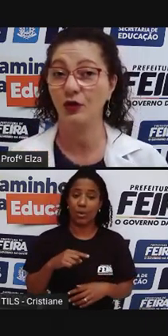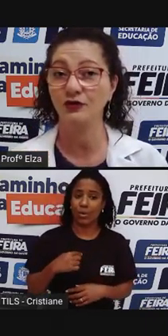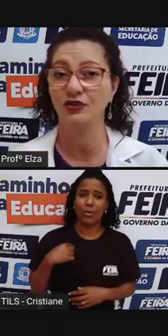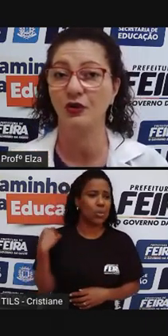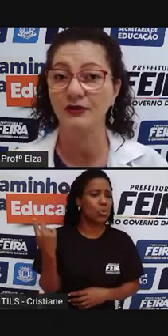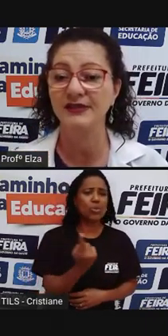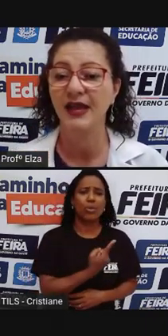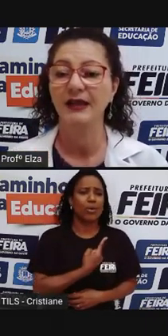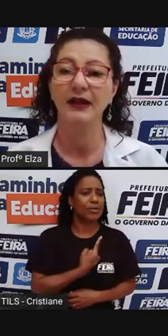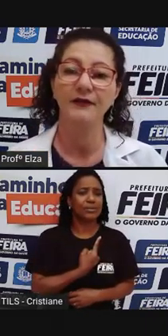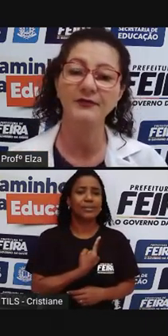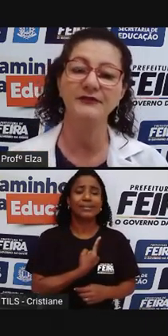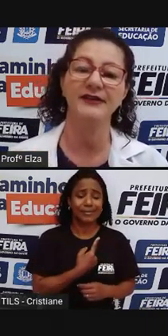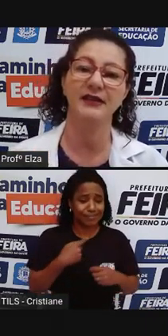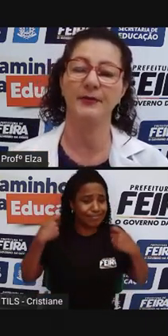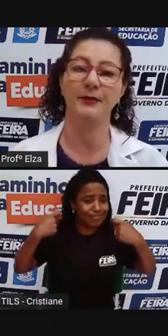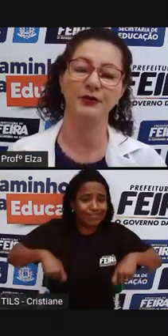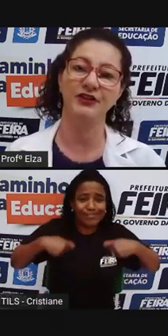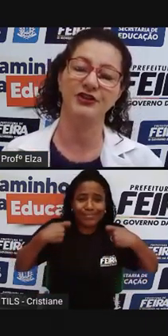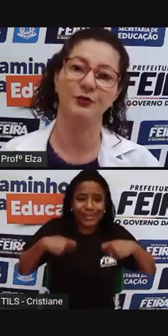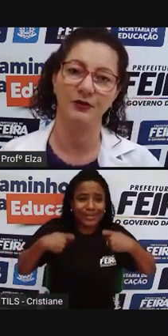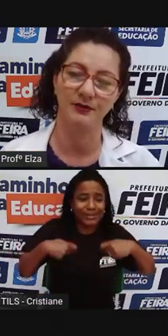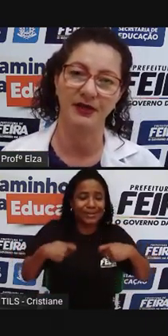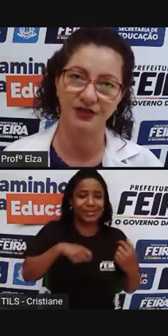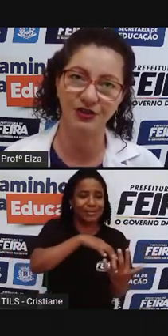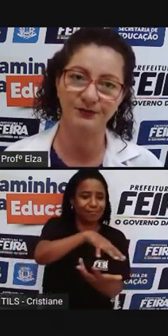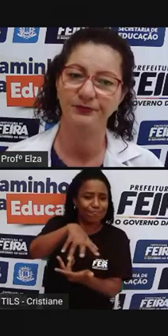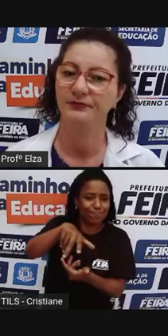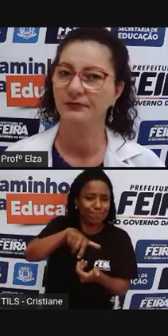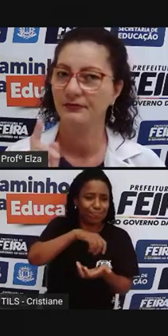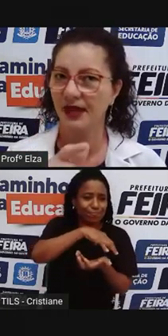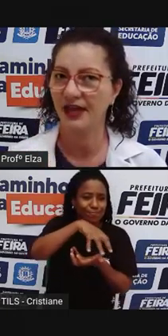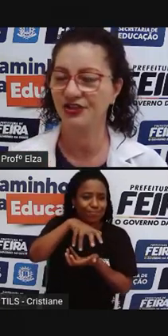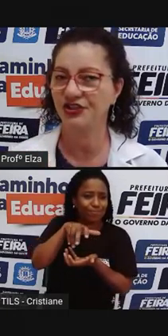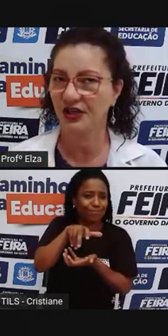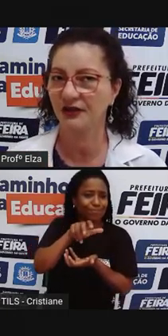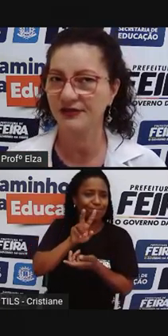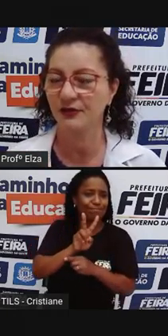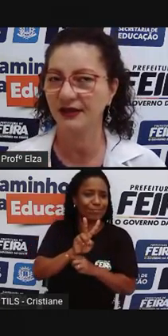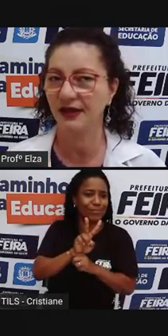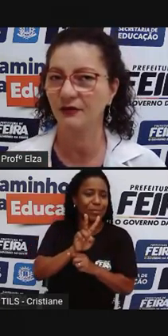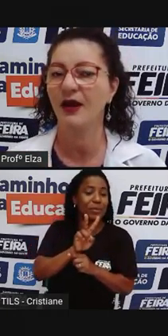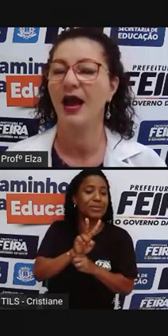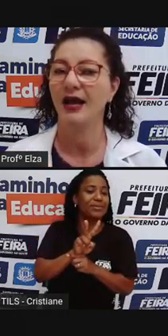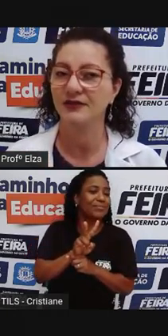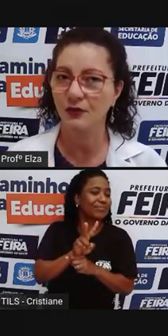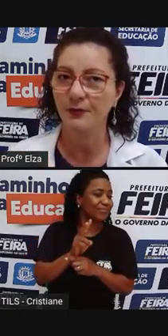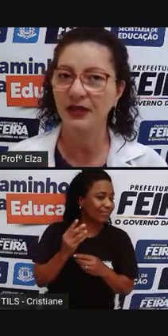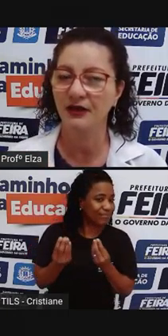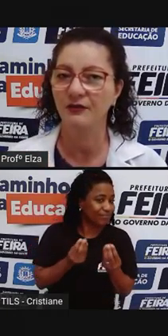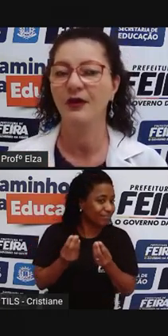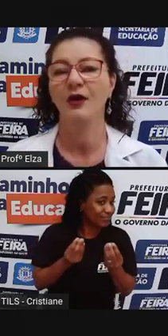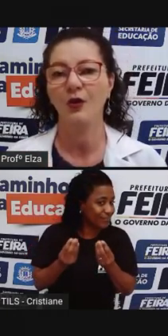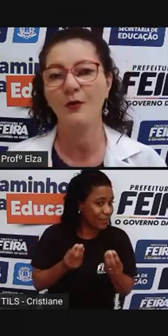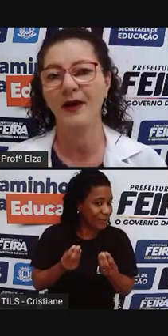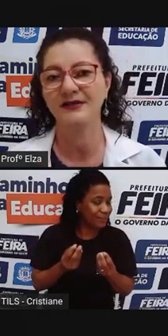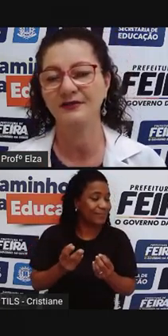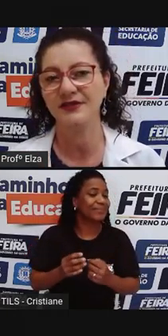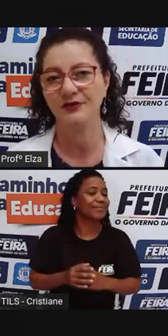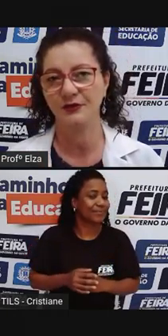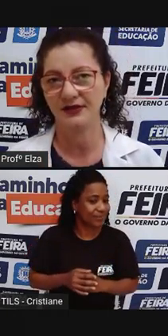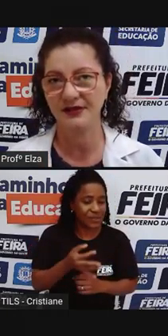eu, todos nós, devemos fazer para proteger o meio ambiente? Registre aí no seu caderno a sua opinião,